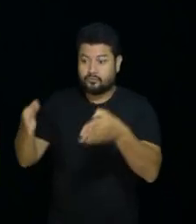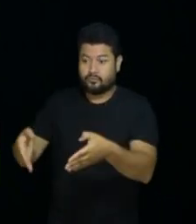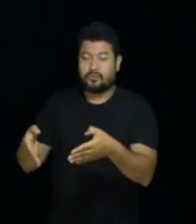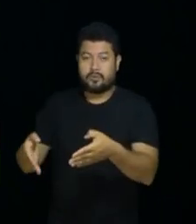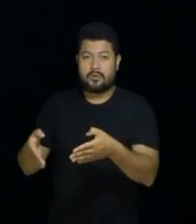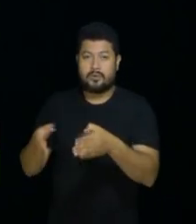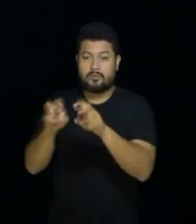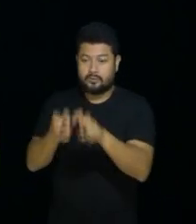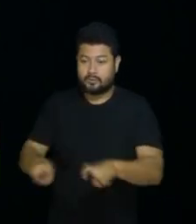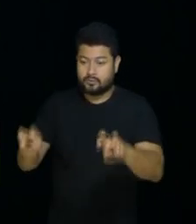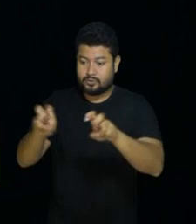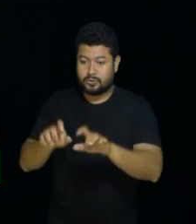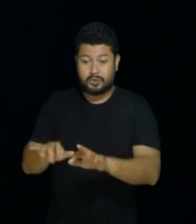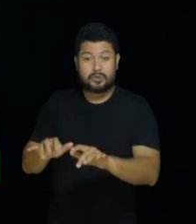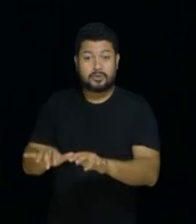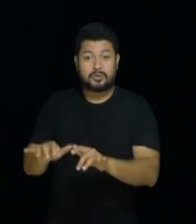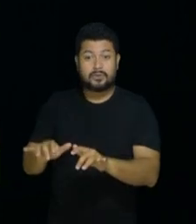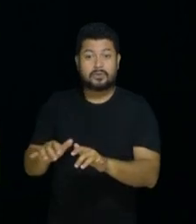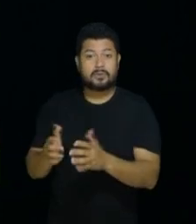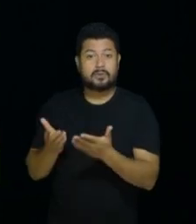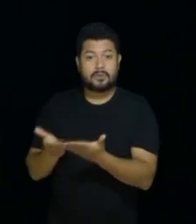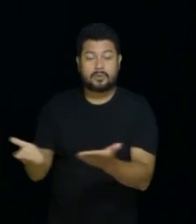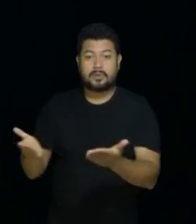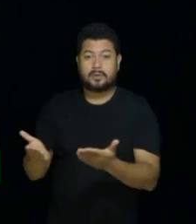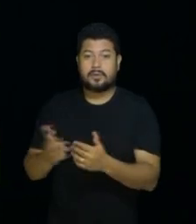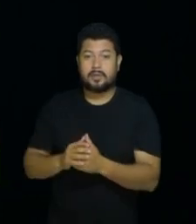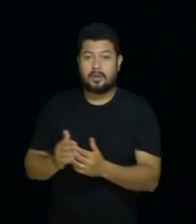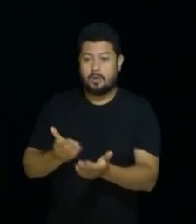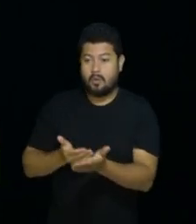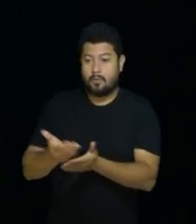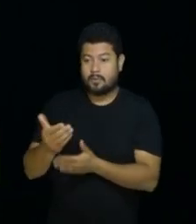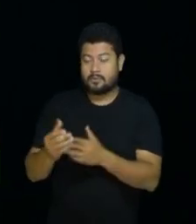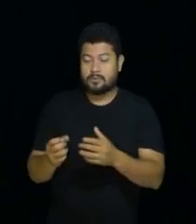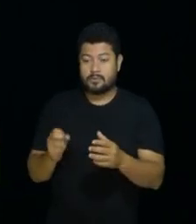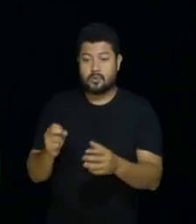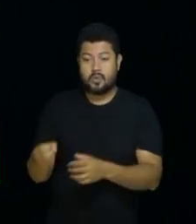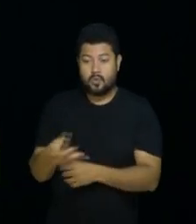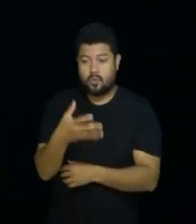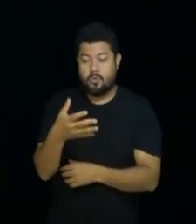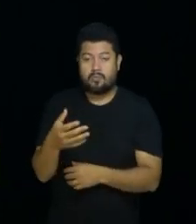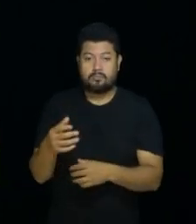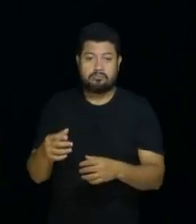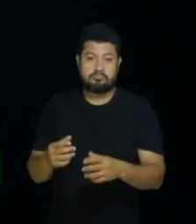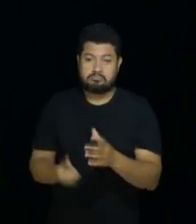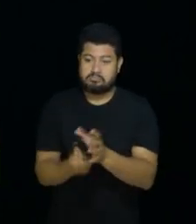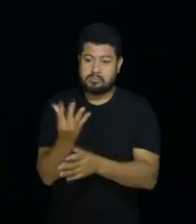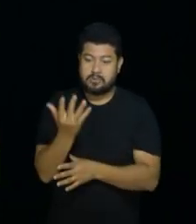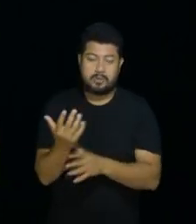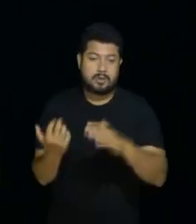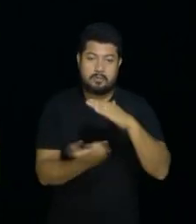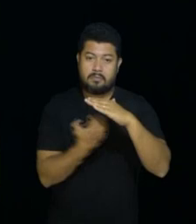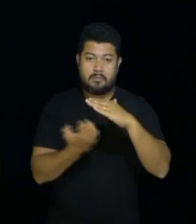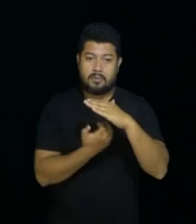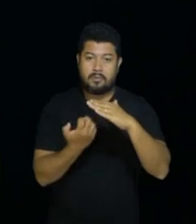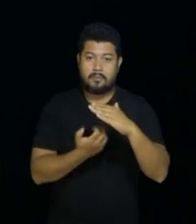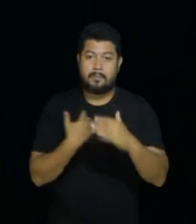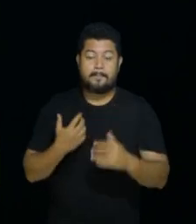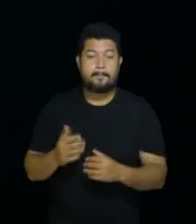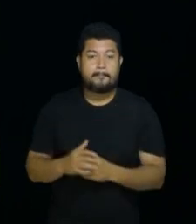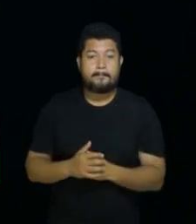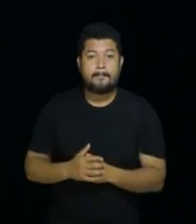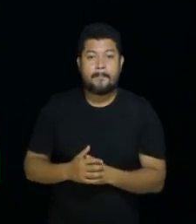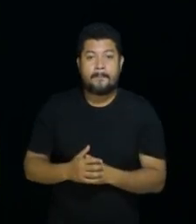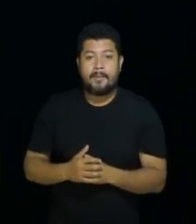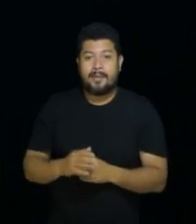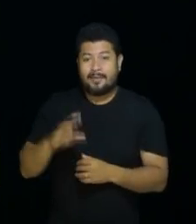nossas empresas e, ou possam iniciar as suas novas empresas e entrar no mercado de trabalho. Mas, fundamentalmente, para que a